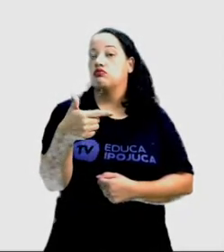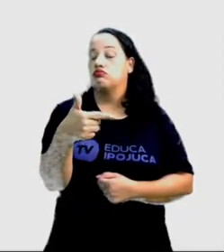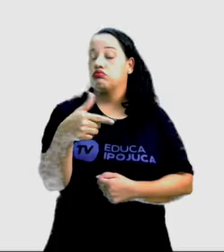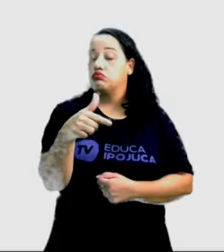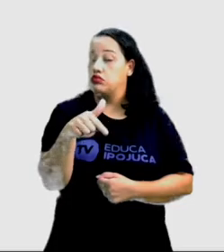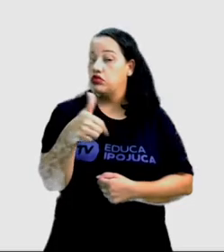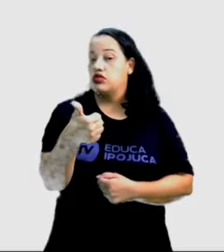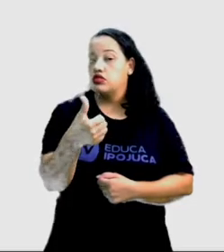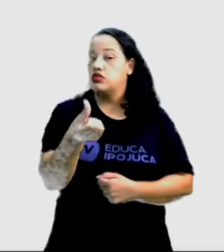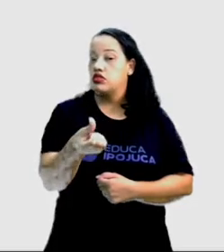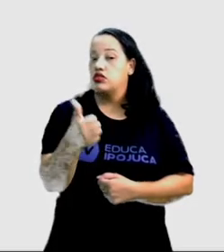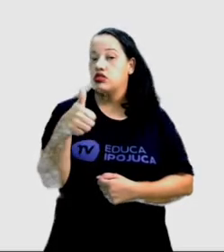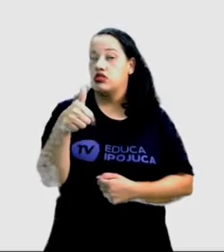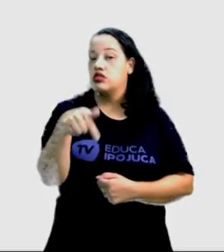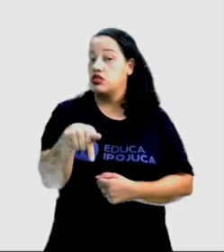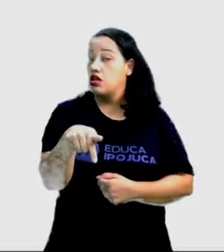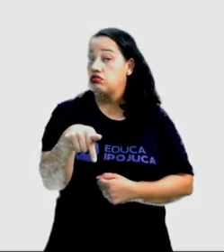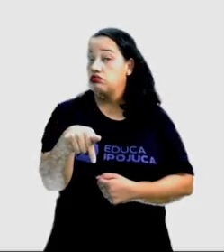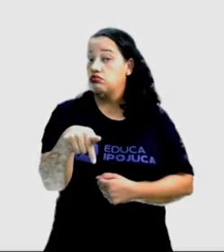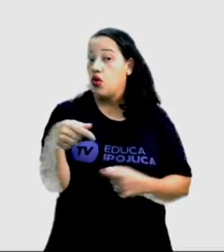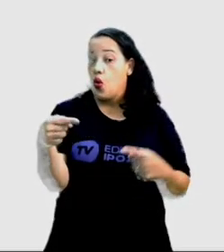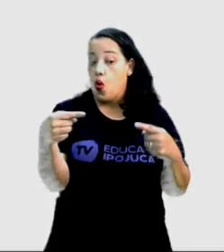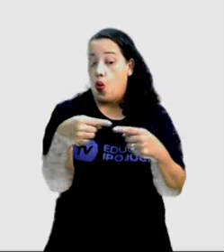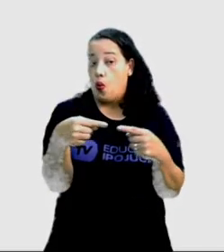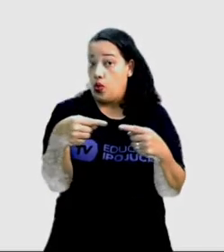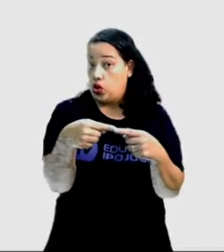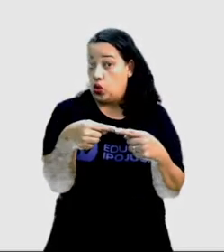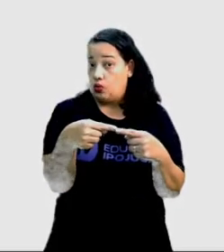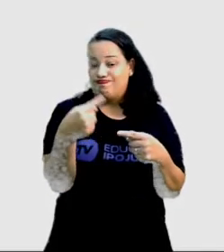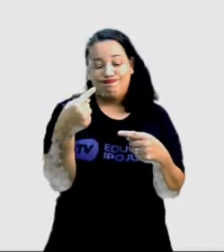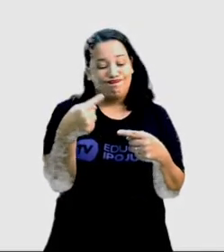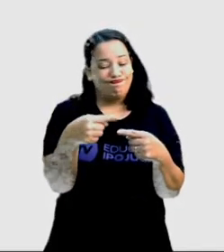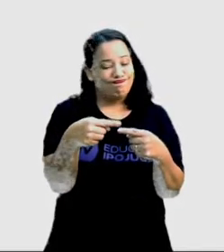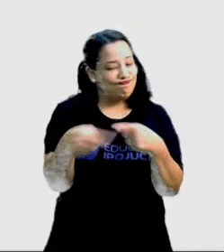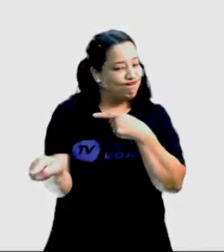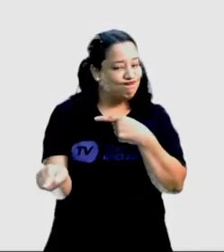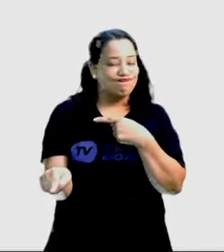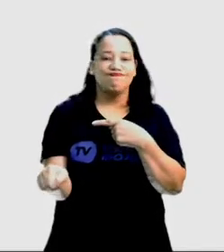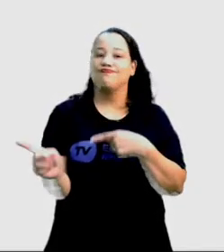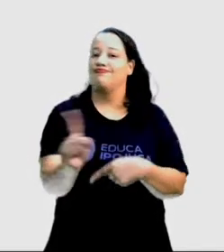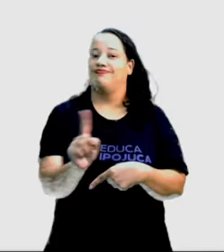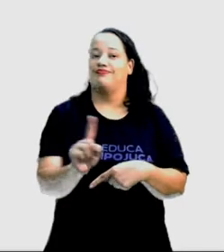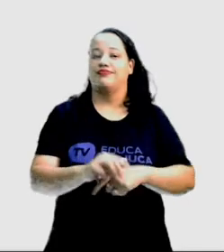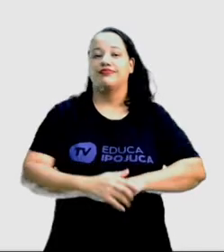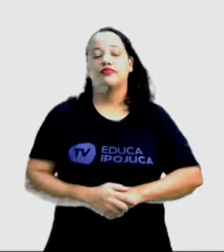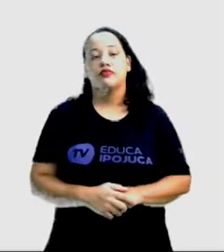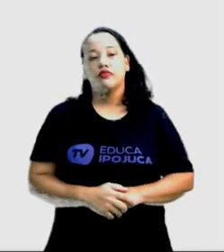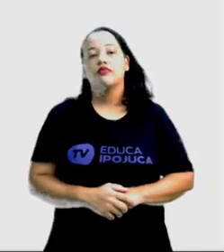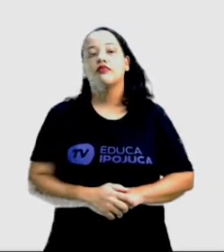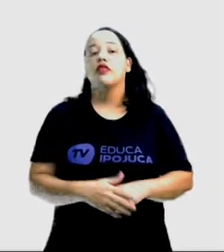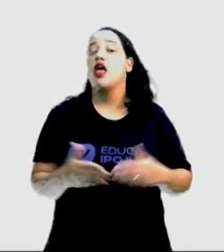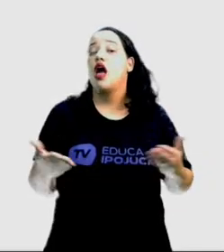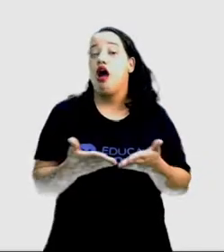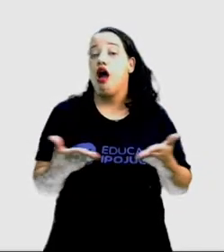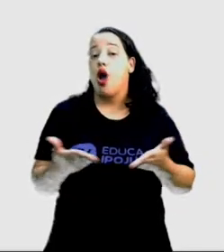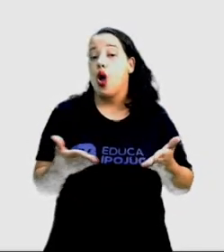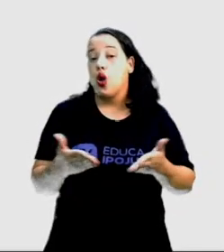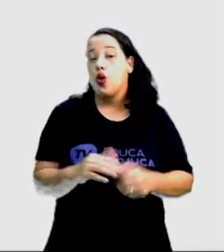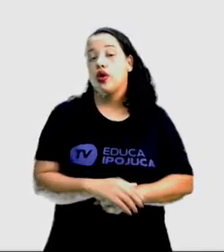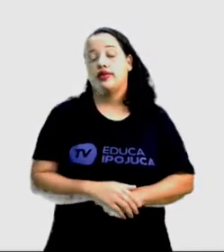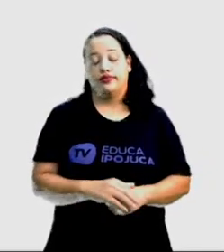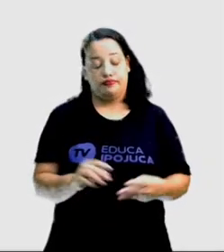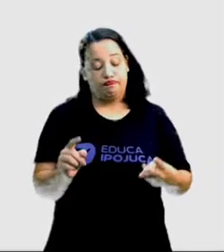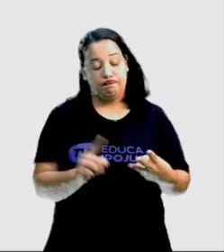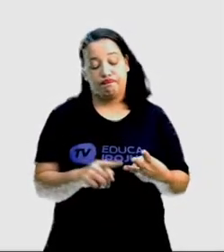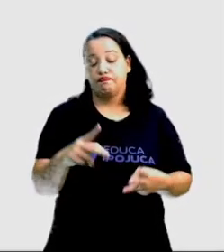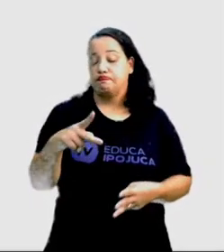E aí, criança, bateu com o resultado? Também não. Agora aqui, ó, tem dizendo que Pedro fez